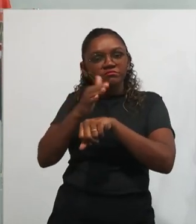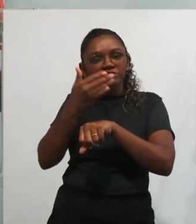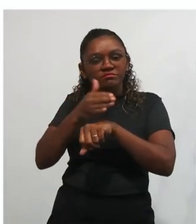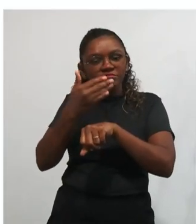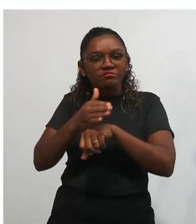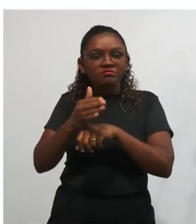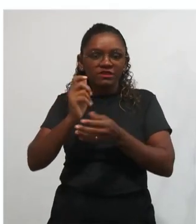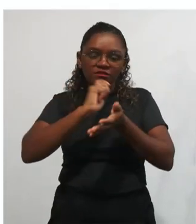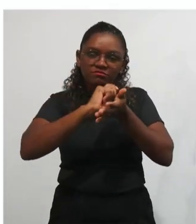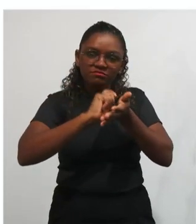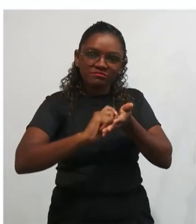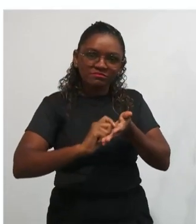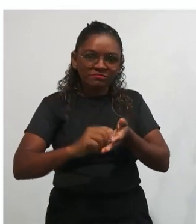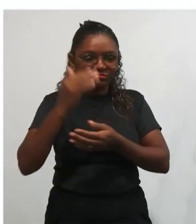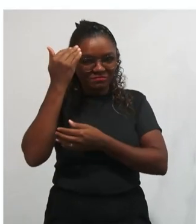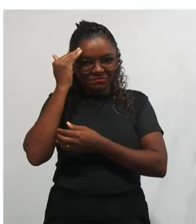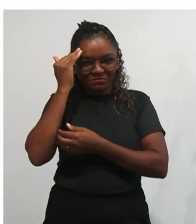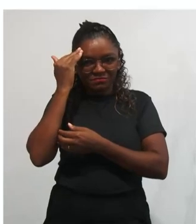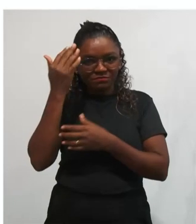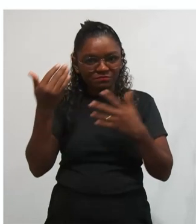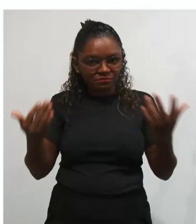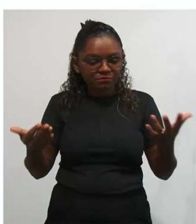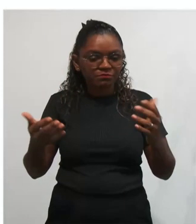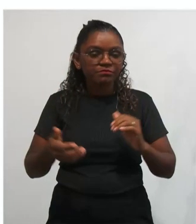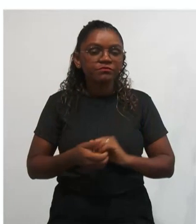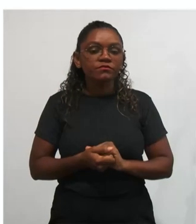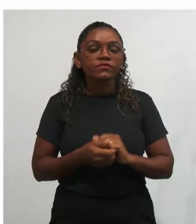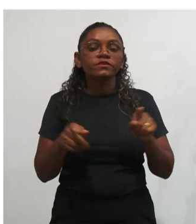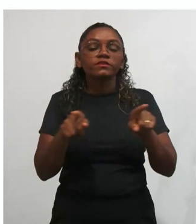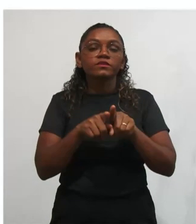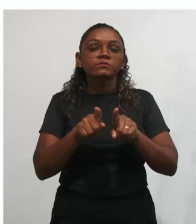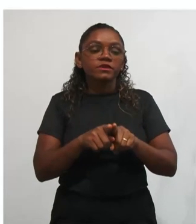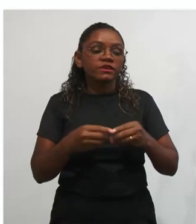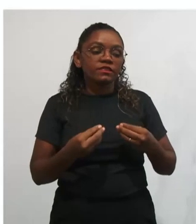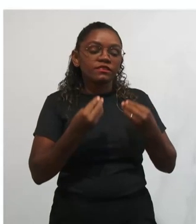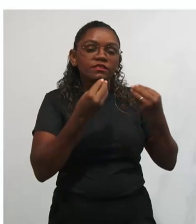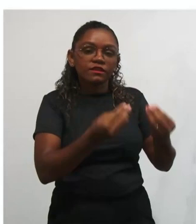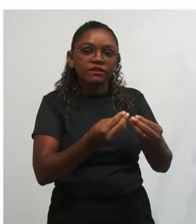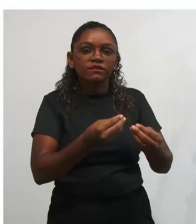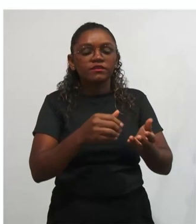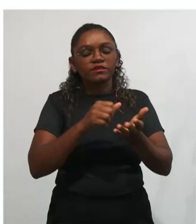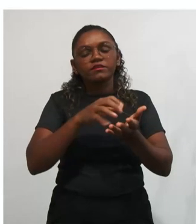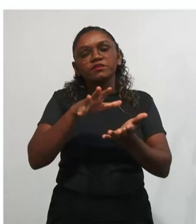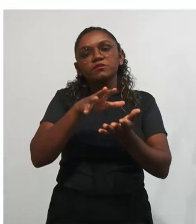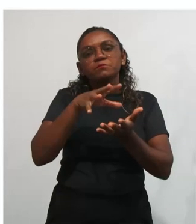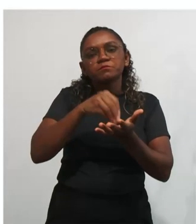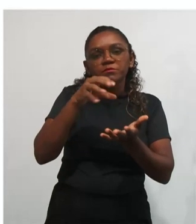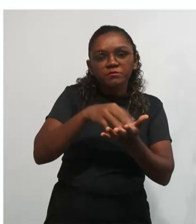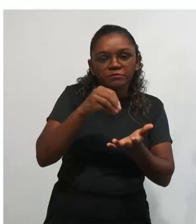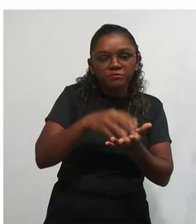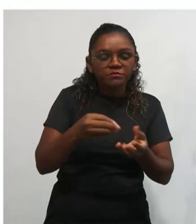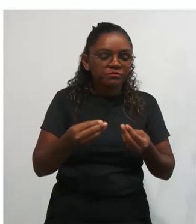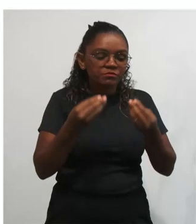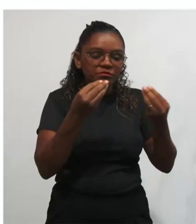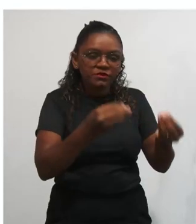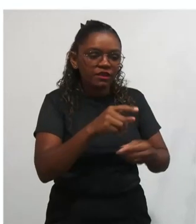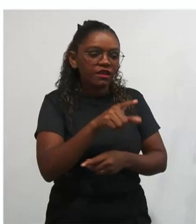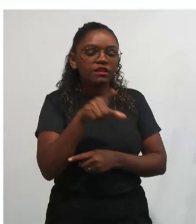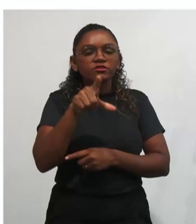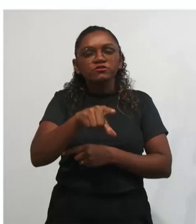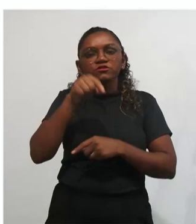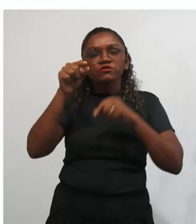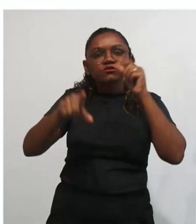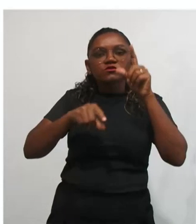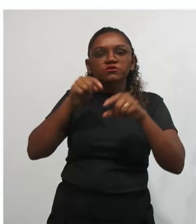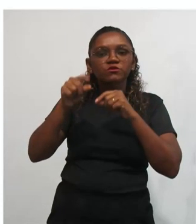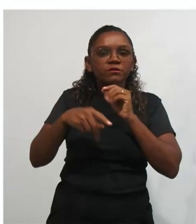essa escrita Ok voltando aqui você tem que possibilitar atividades impressas para Que ela possa trabalhar com múltipla escolha é um